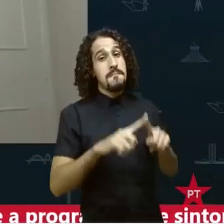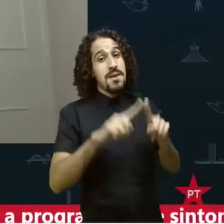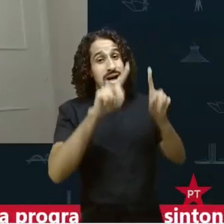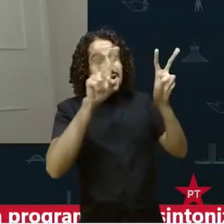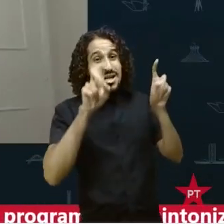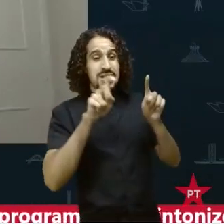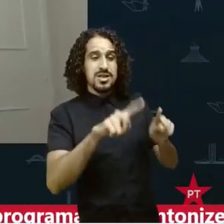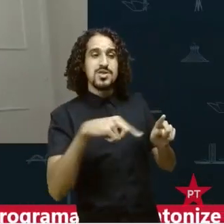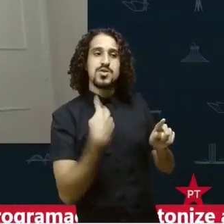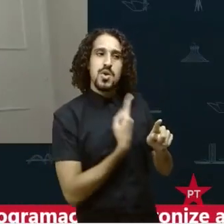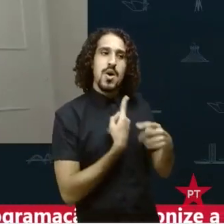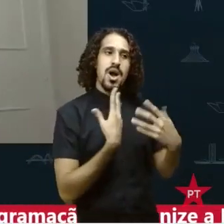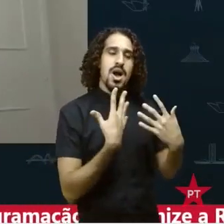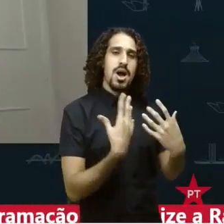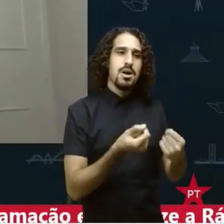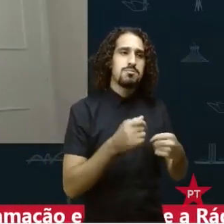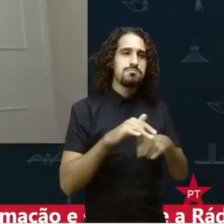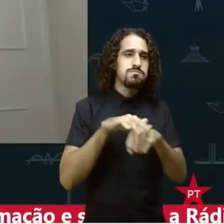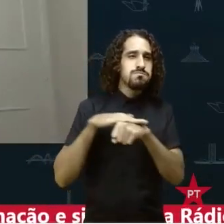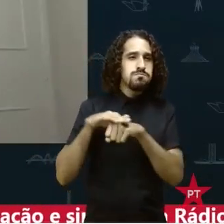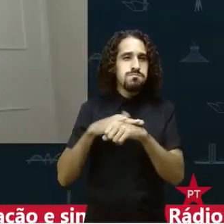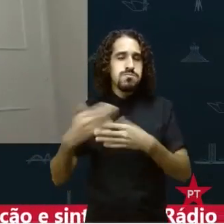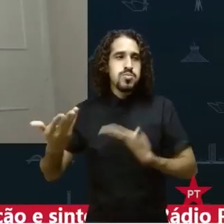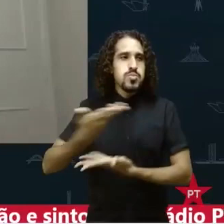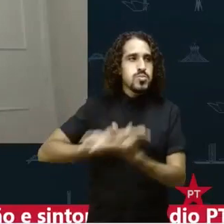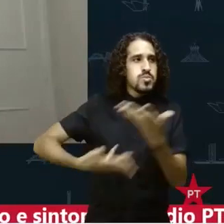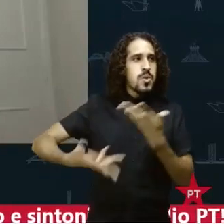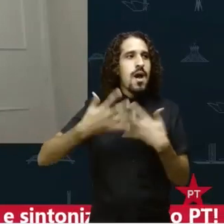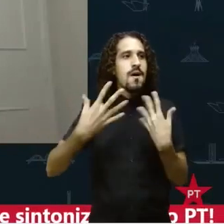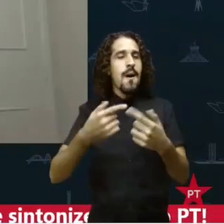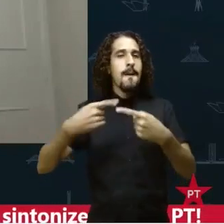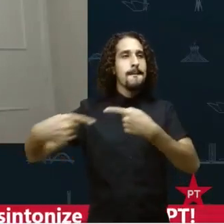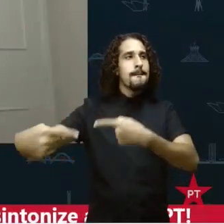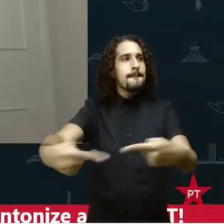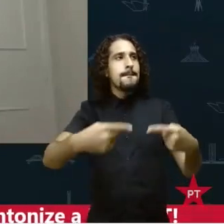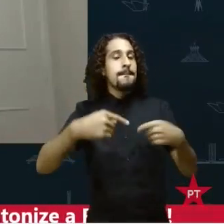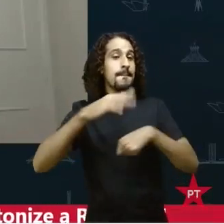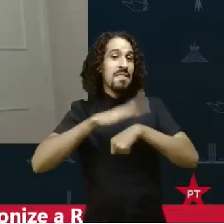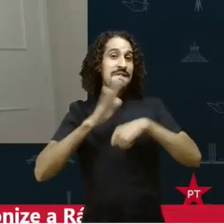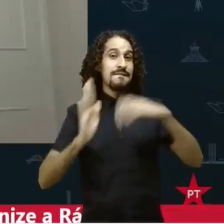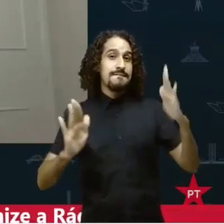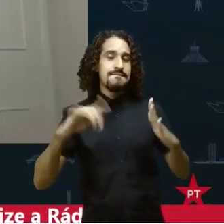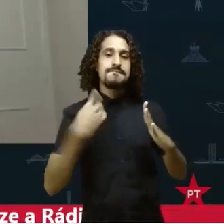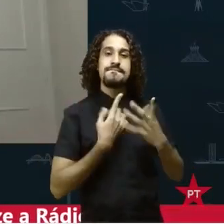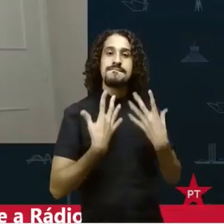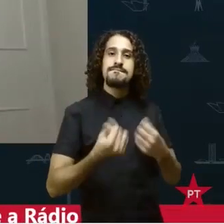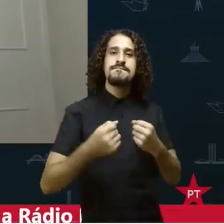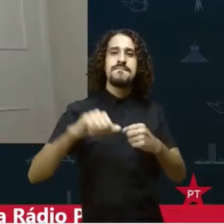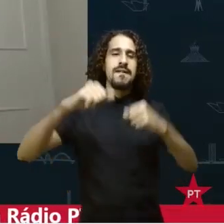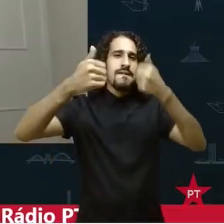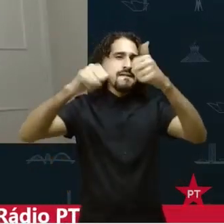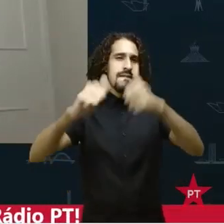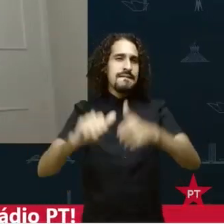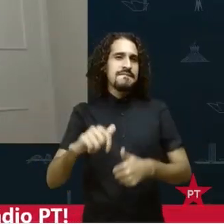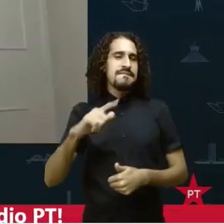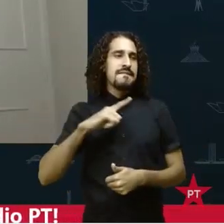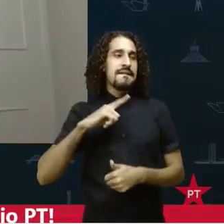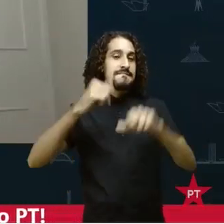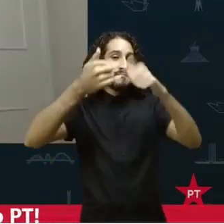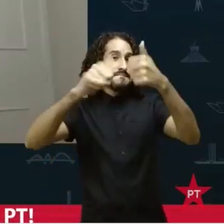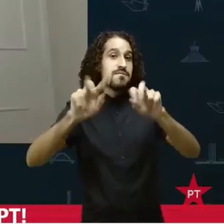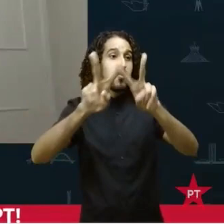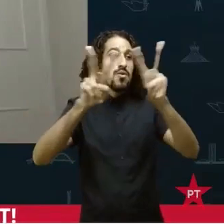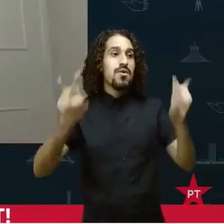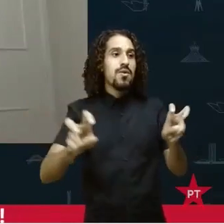aí nós vamos buscar trabalhar no momento que nós formos fazer uma avaliação